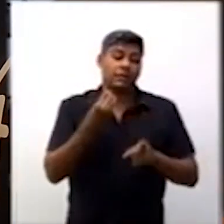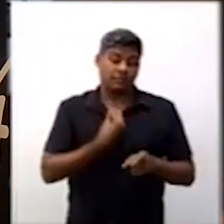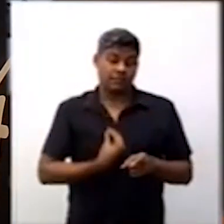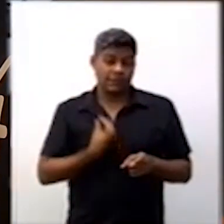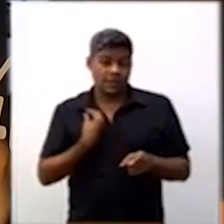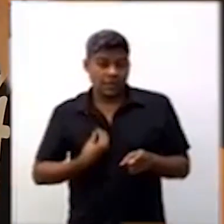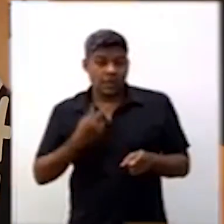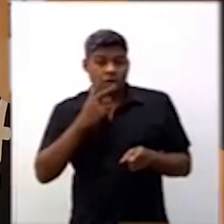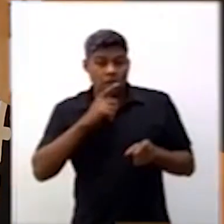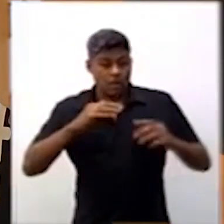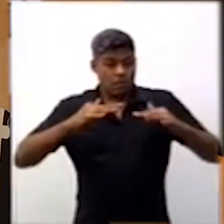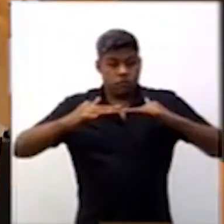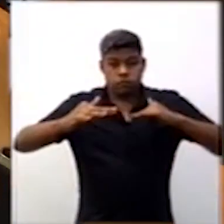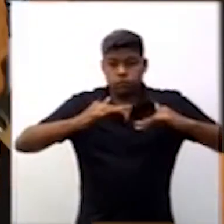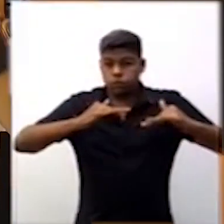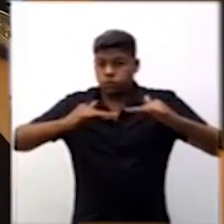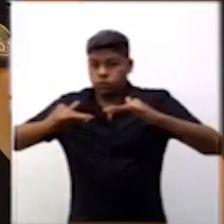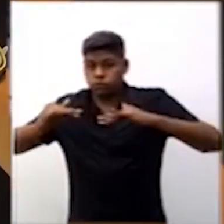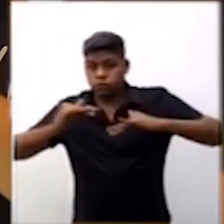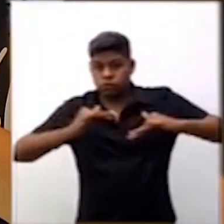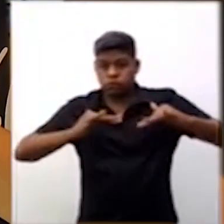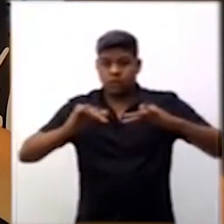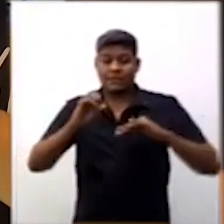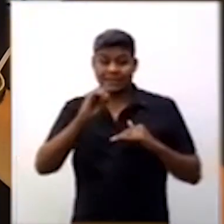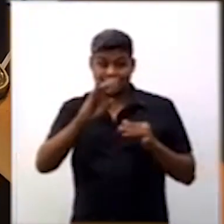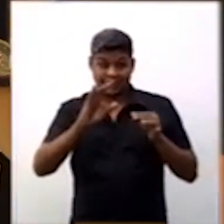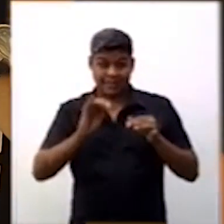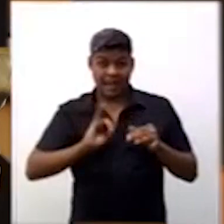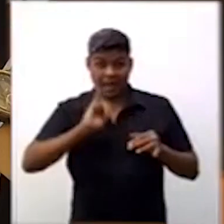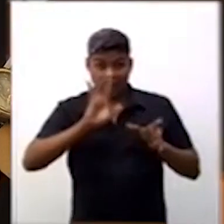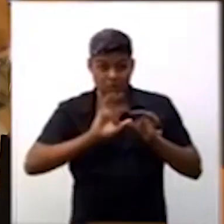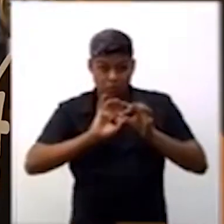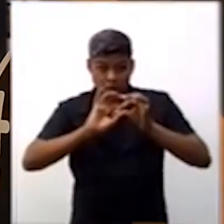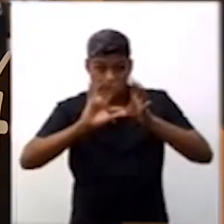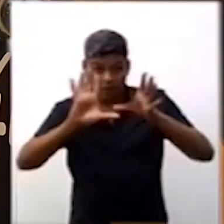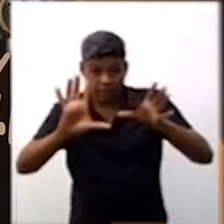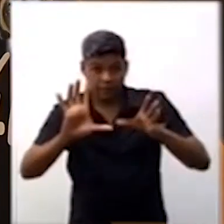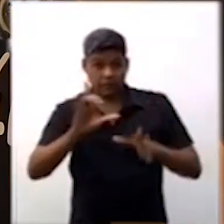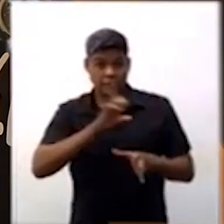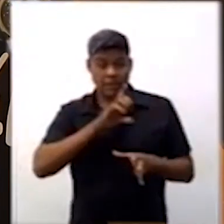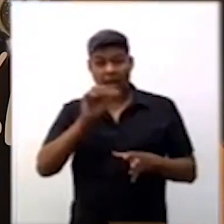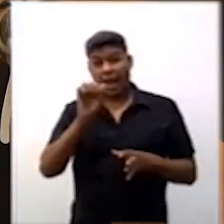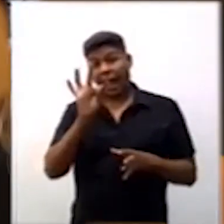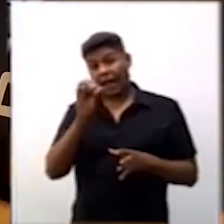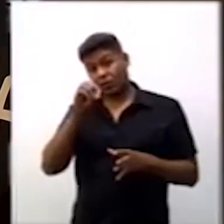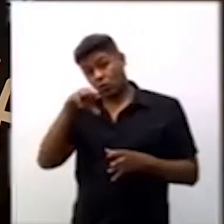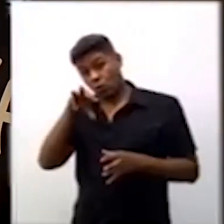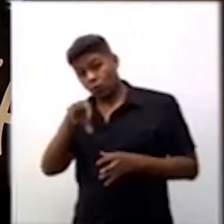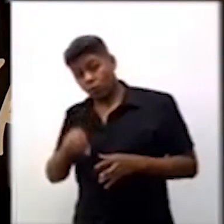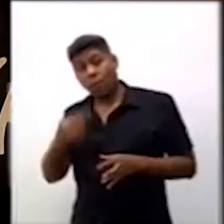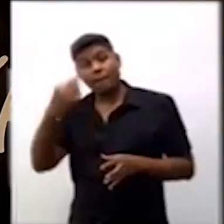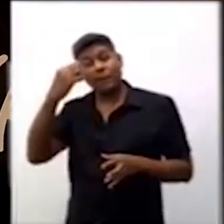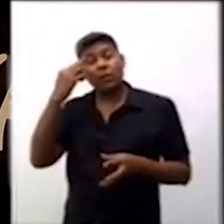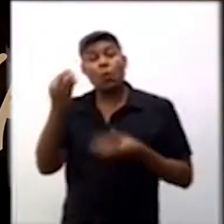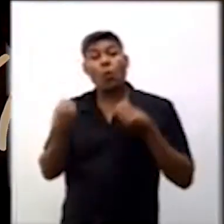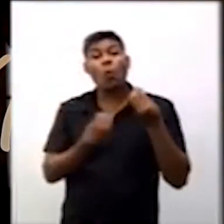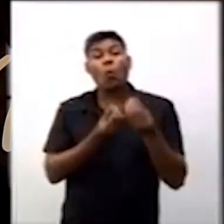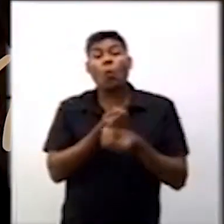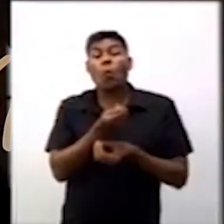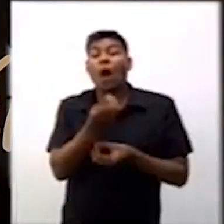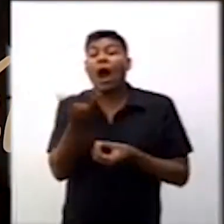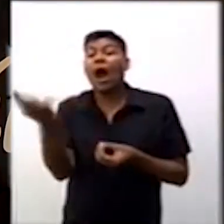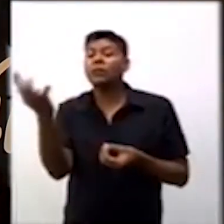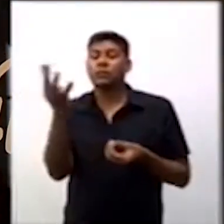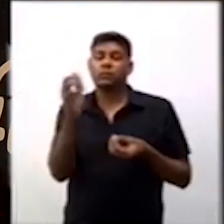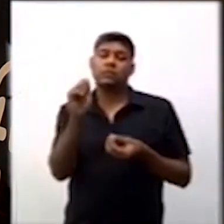para andar. Lembrando, se o elétron livre ele se soltou de um átomo do metal, imagina quantos átomos tem